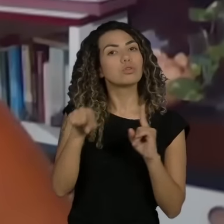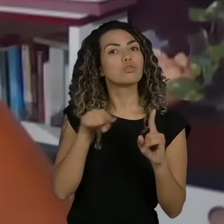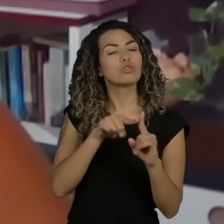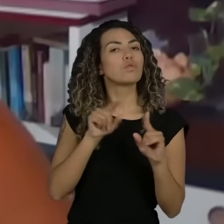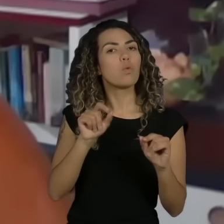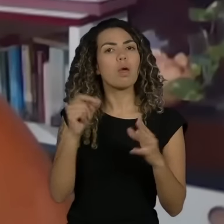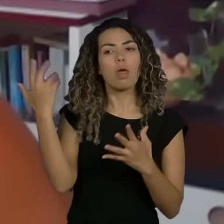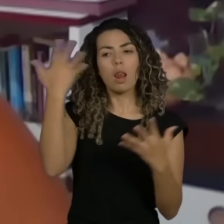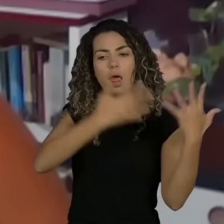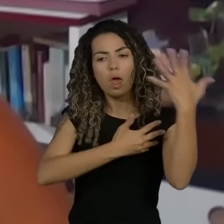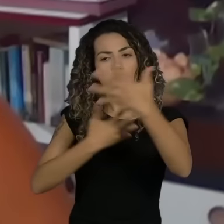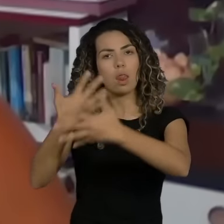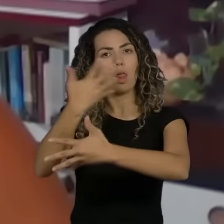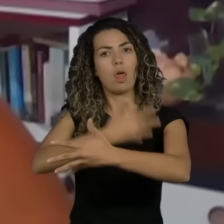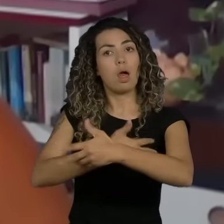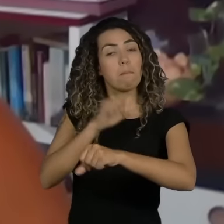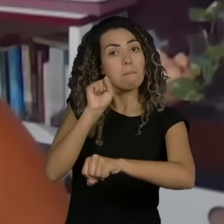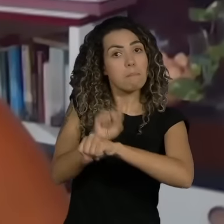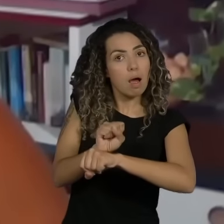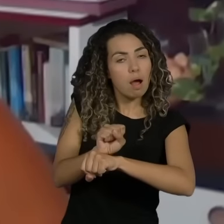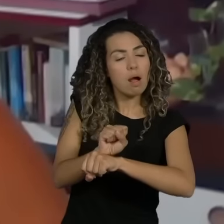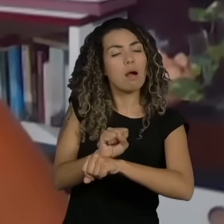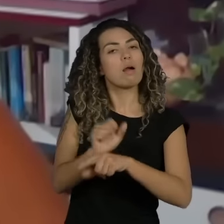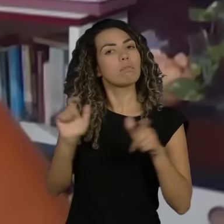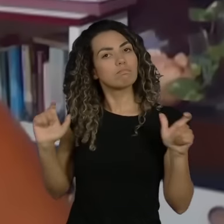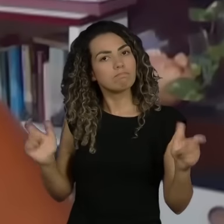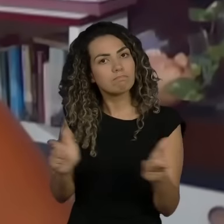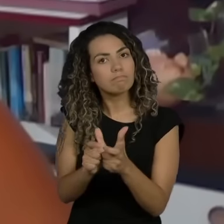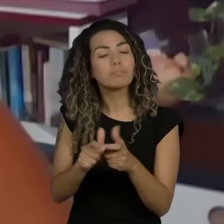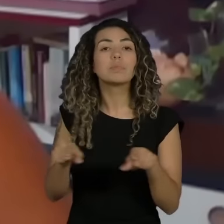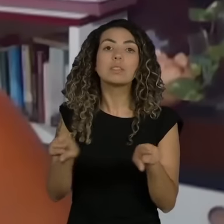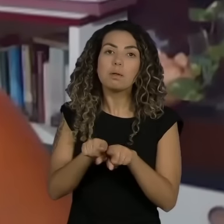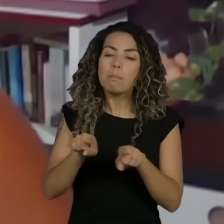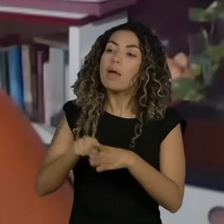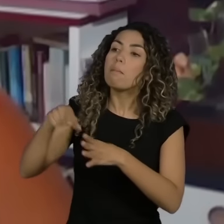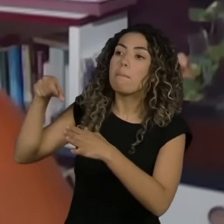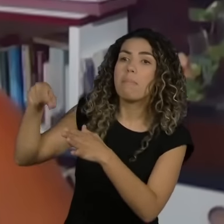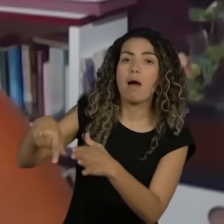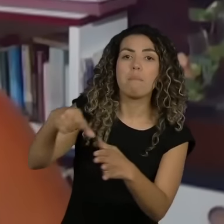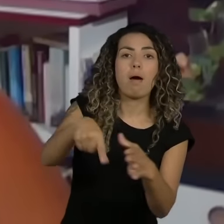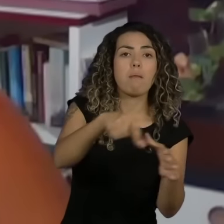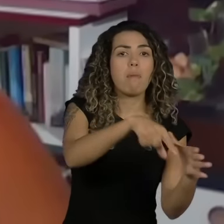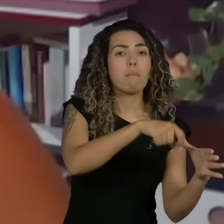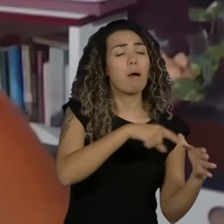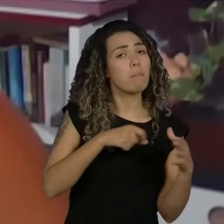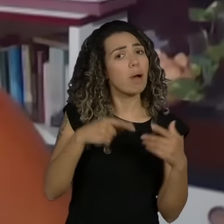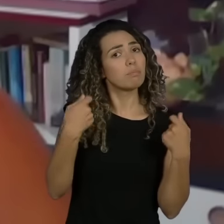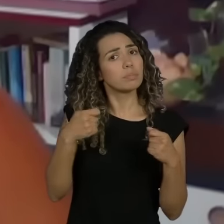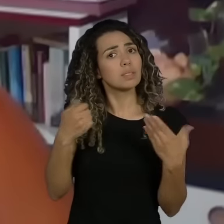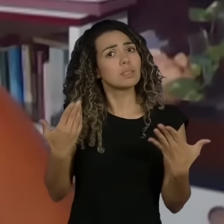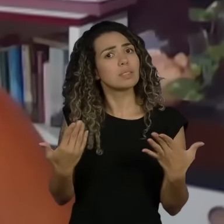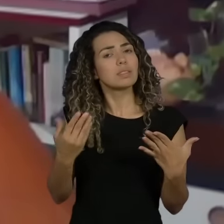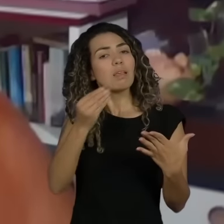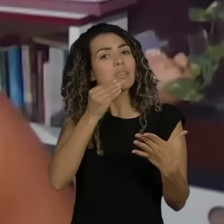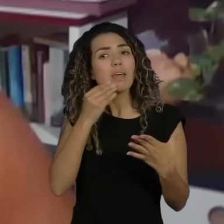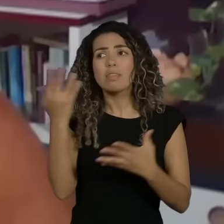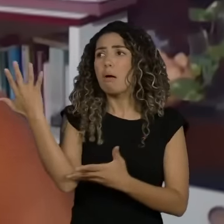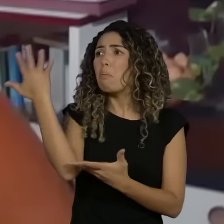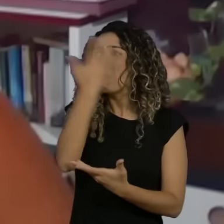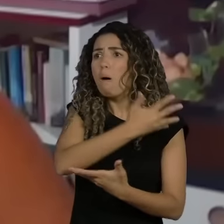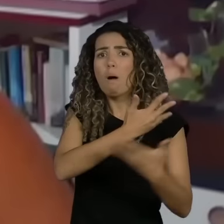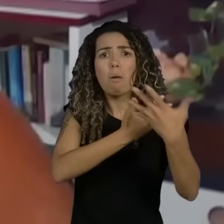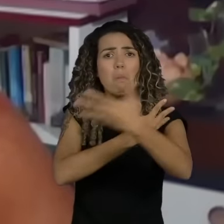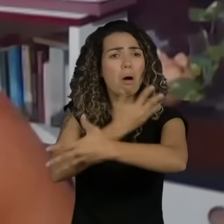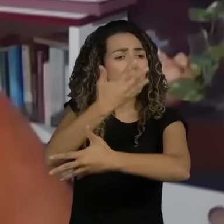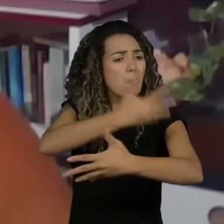o desmatamento, mas também por ações que busquem a restauração, ou seja, trazer de volta